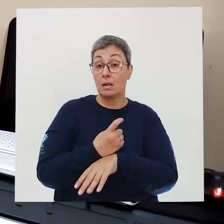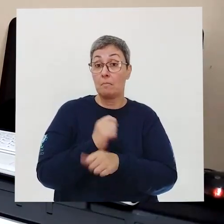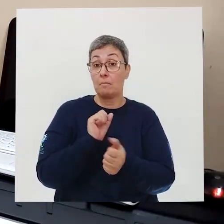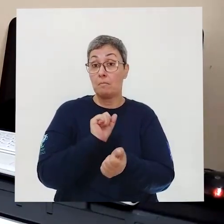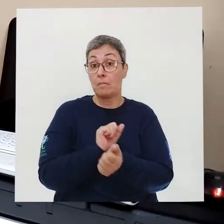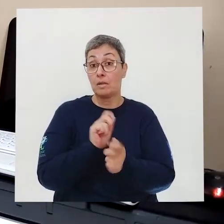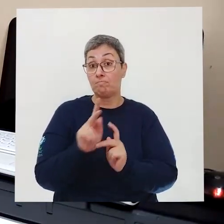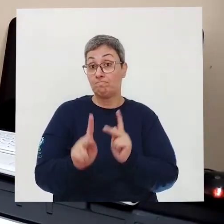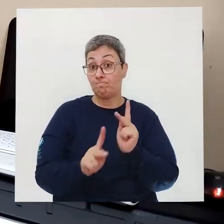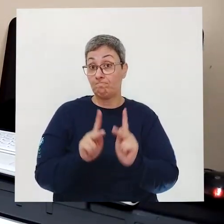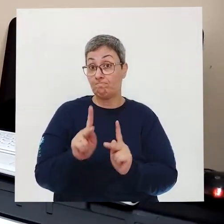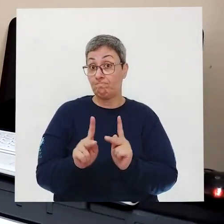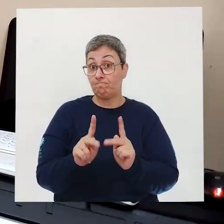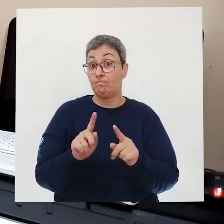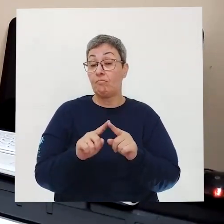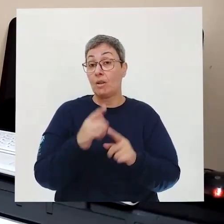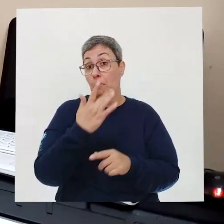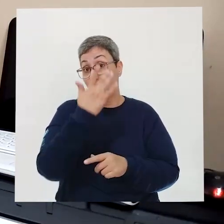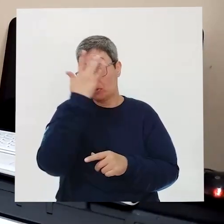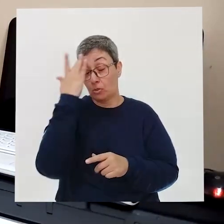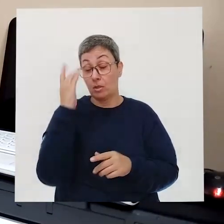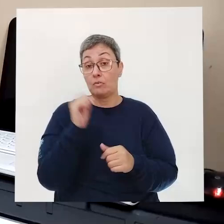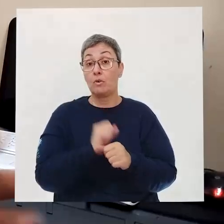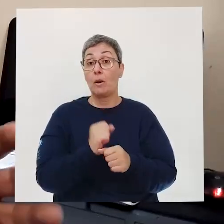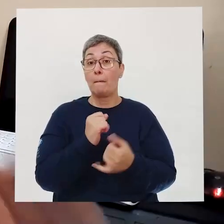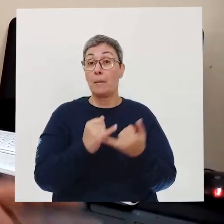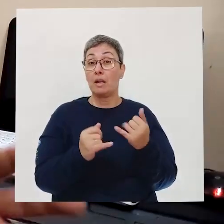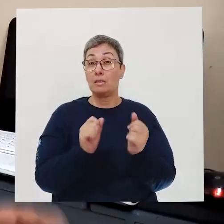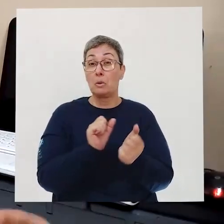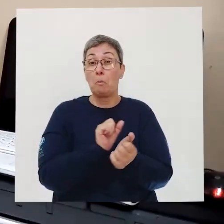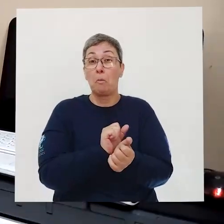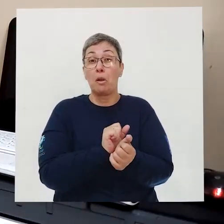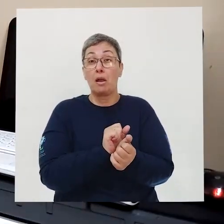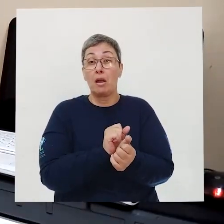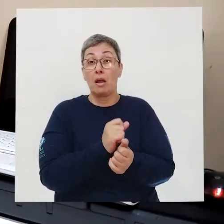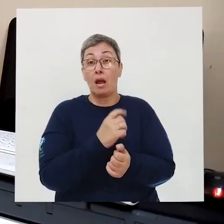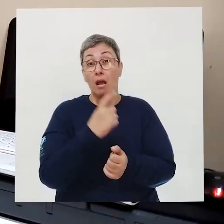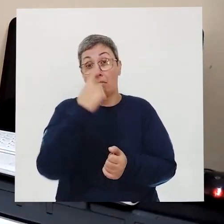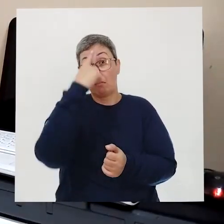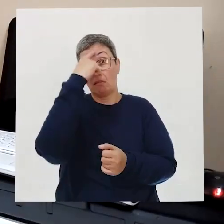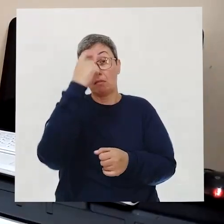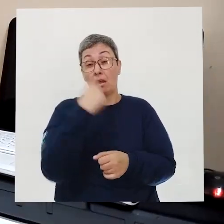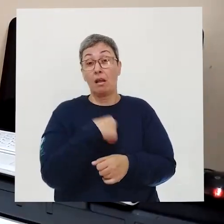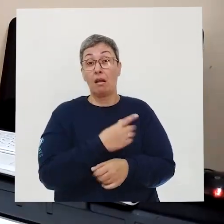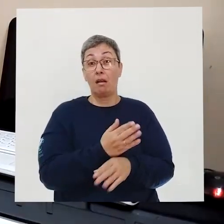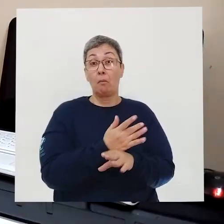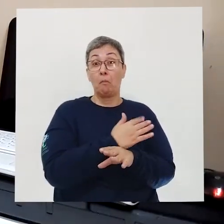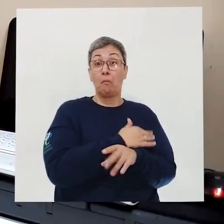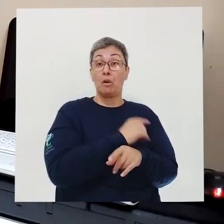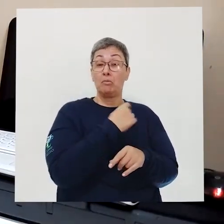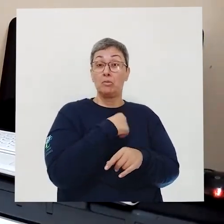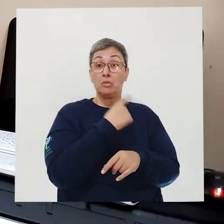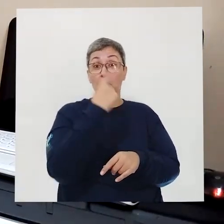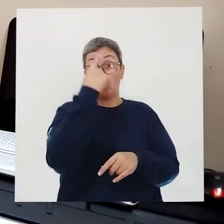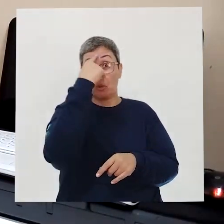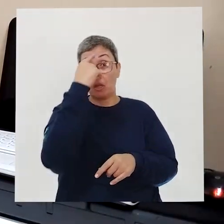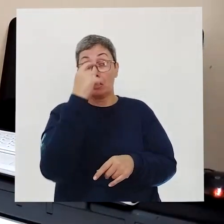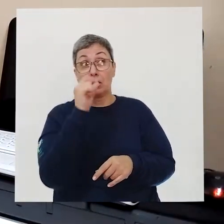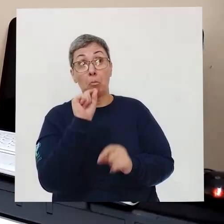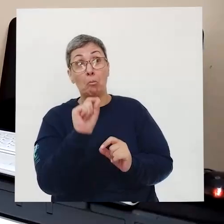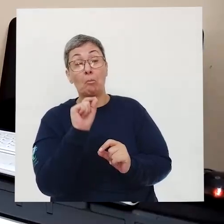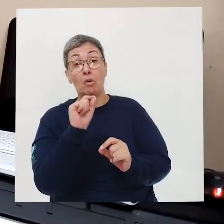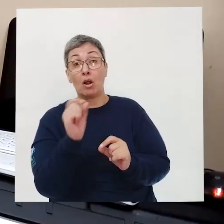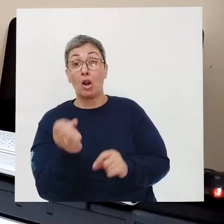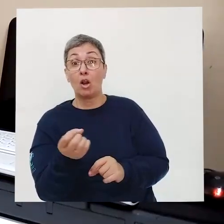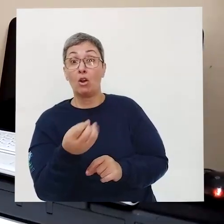os povos, né? As pessoas ficam presas a essas ideias pré-estabelecidas e não buscam sentido racional